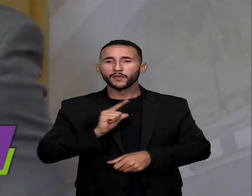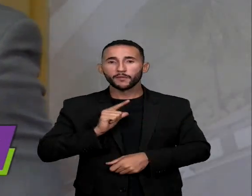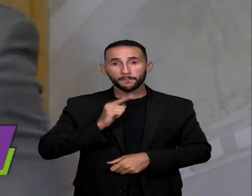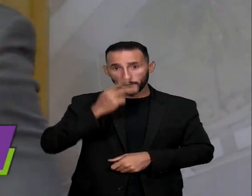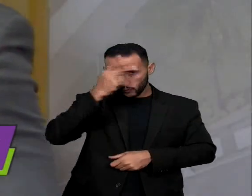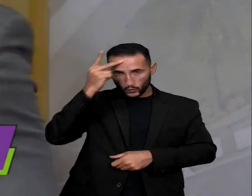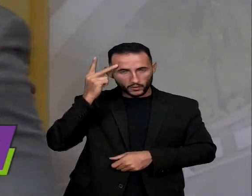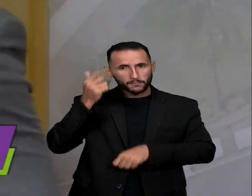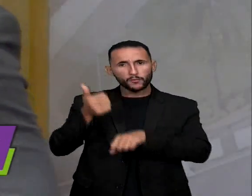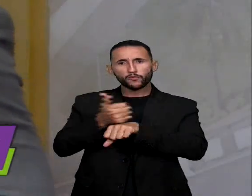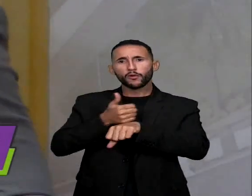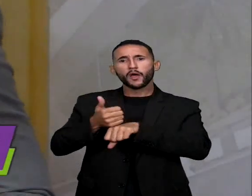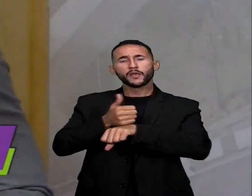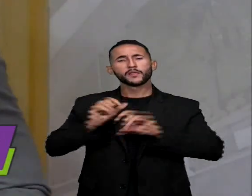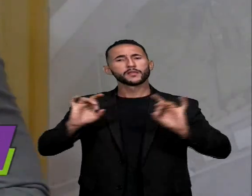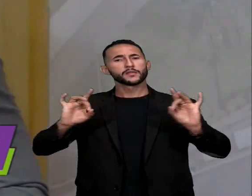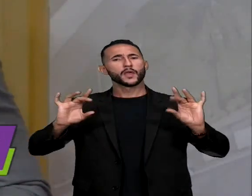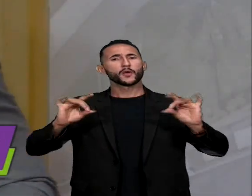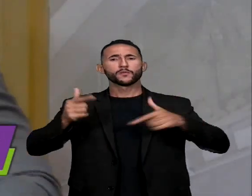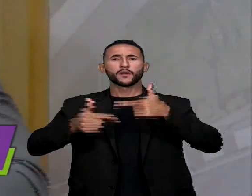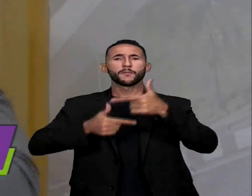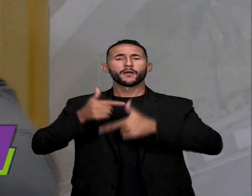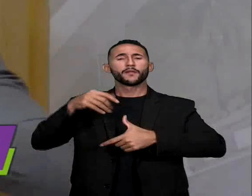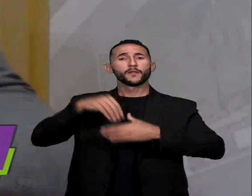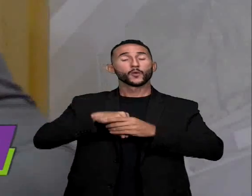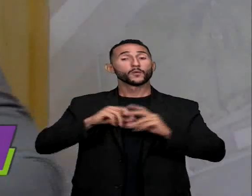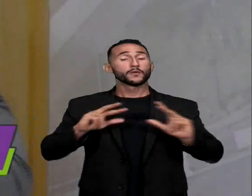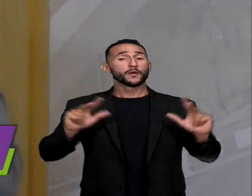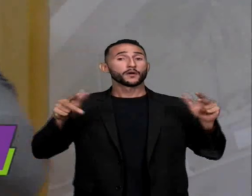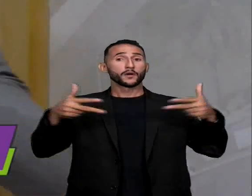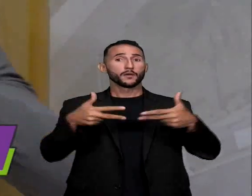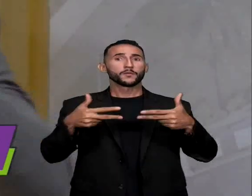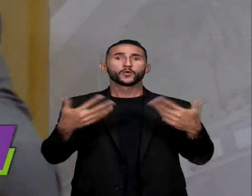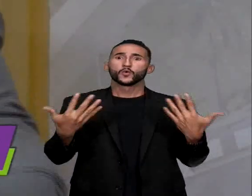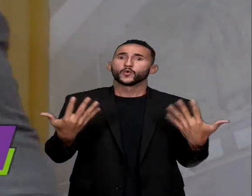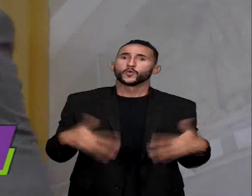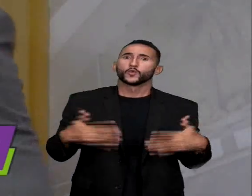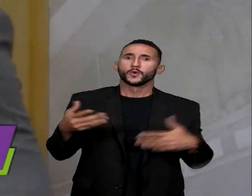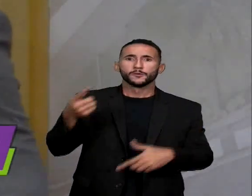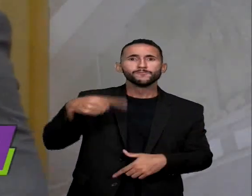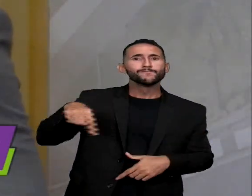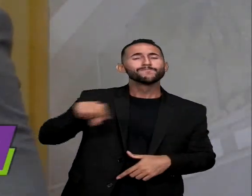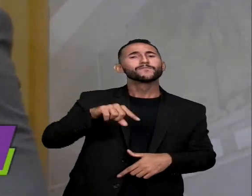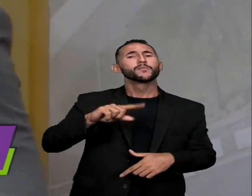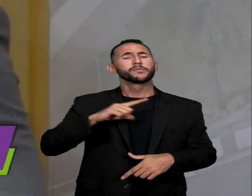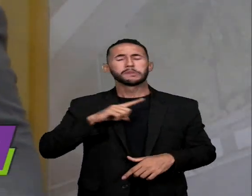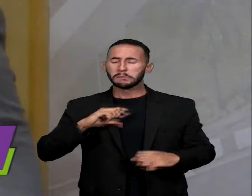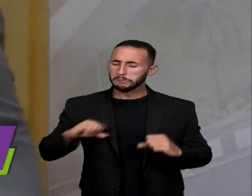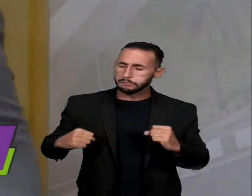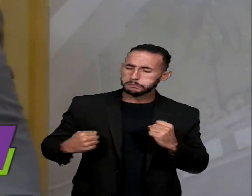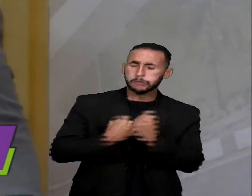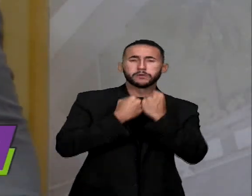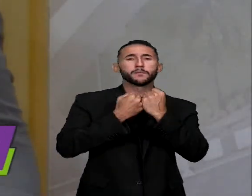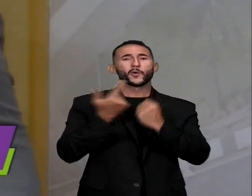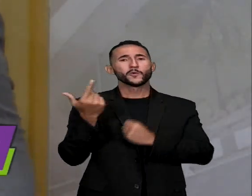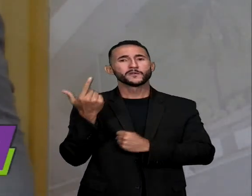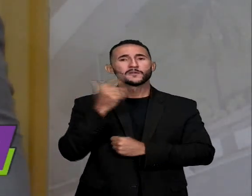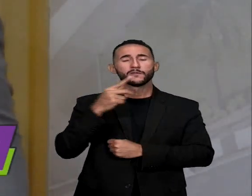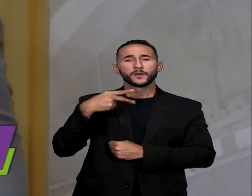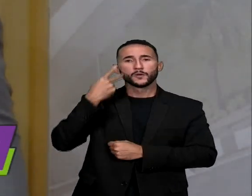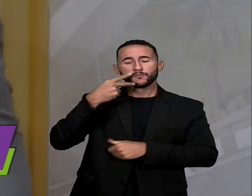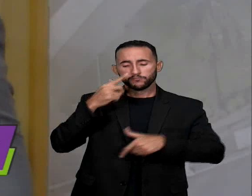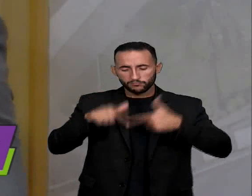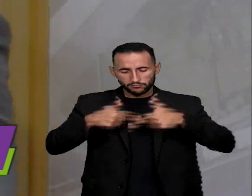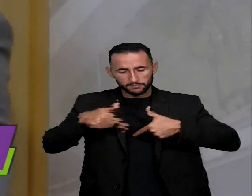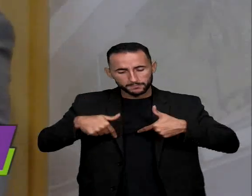Tecnicamente muito Preparadas na Câmara Municipal para todo o suporte para que os vereadores possam desempenhar o seu mandato então